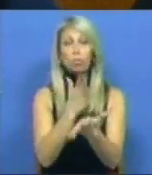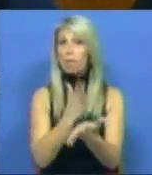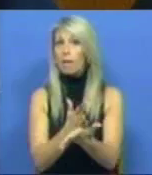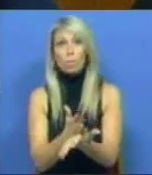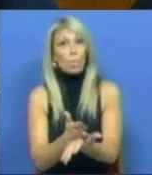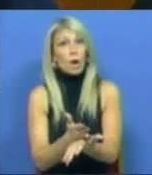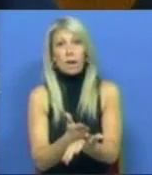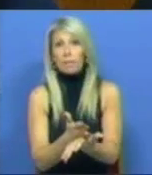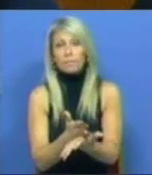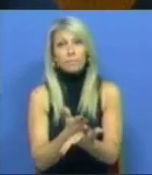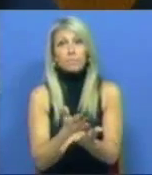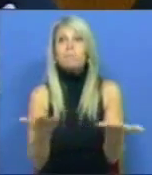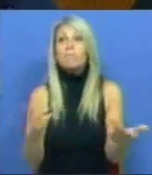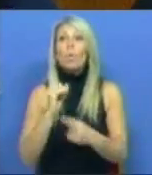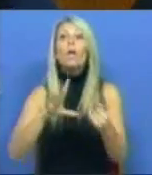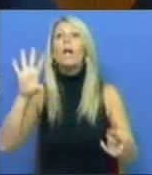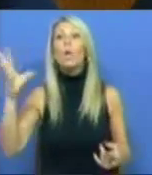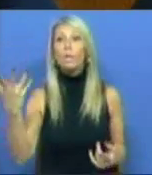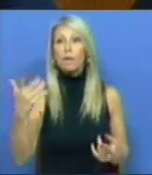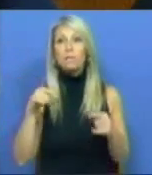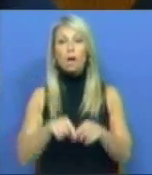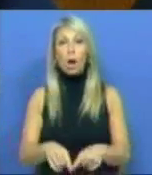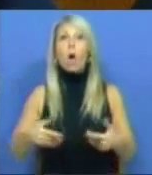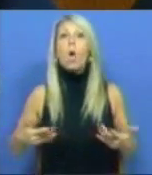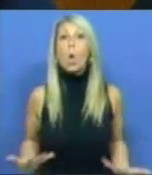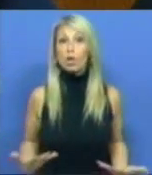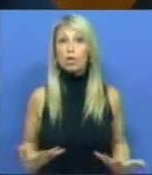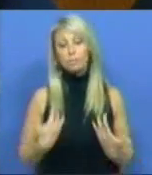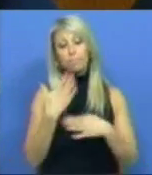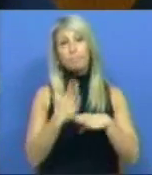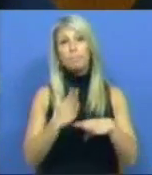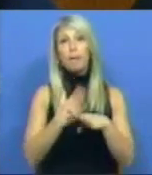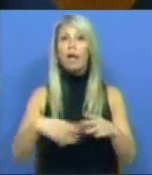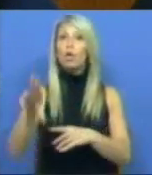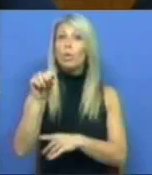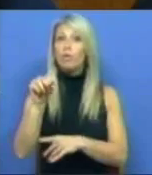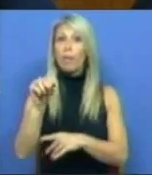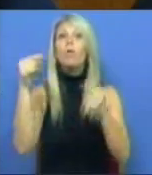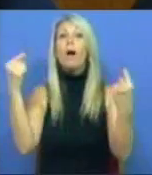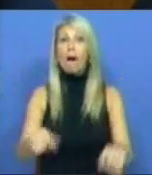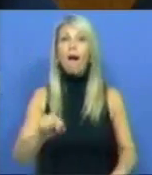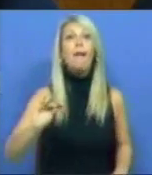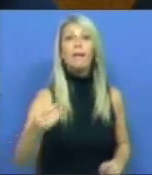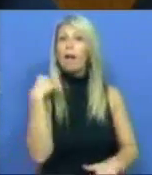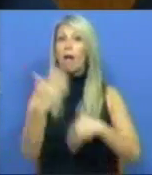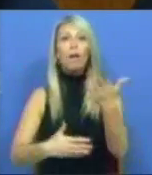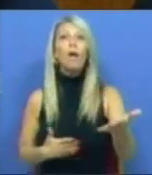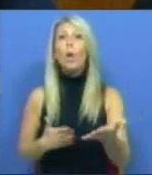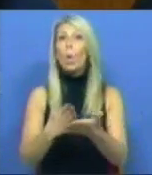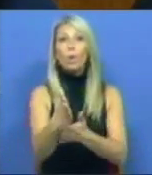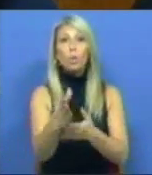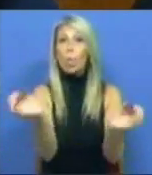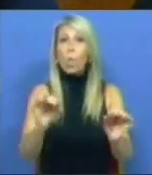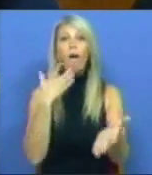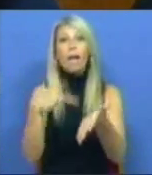e, portanto, aquilo que acontece é que vamos hoje a meio de novembro e há crianças que continuam sem manuais